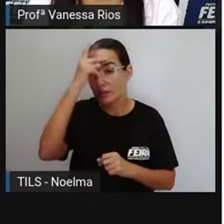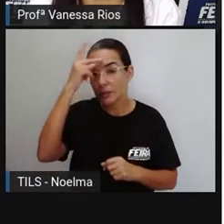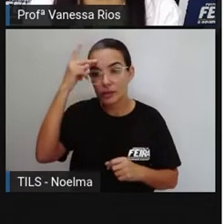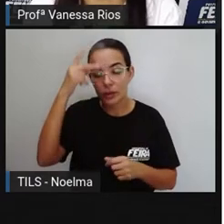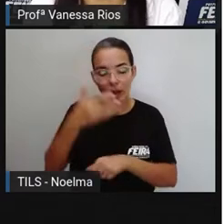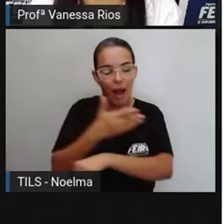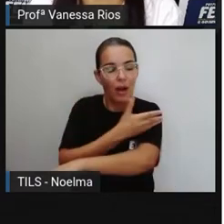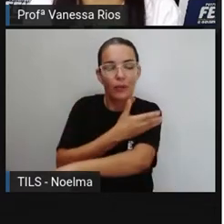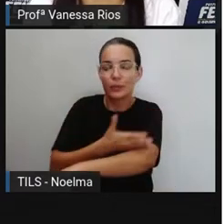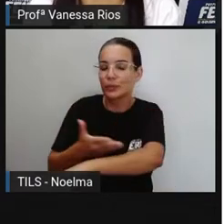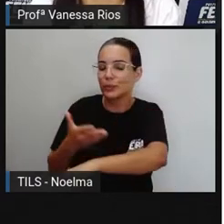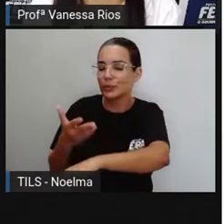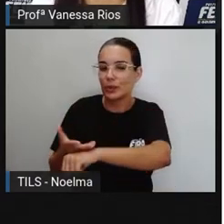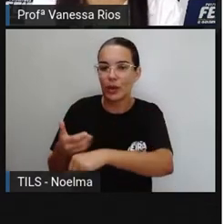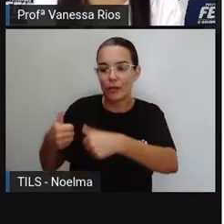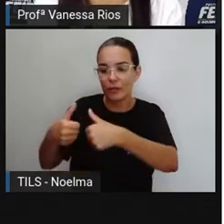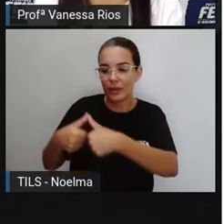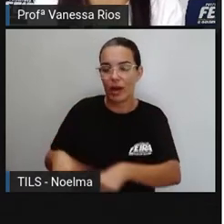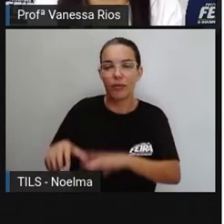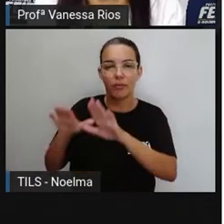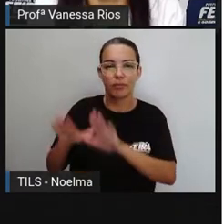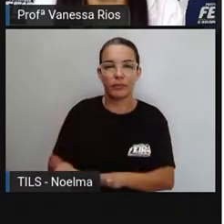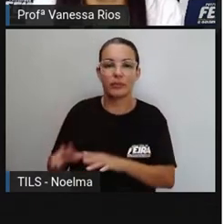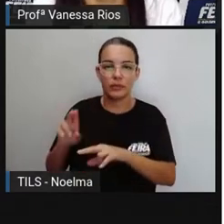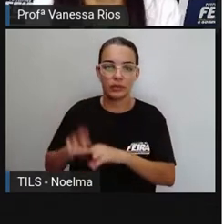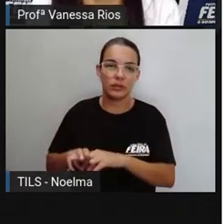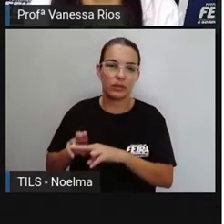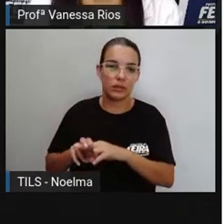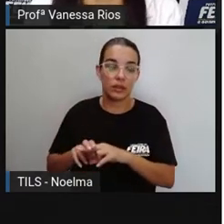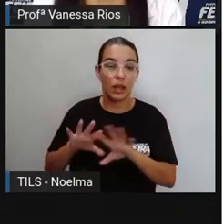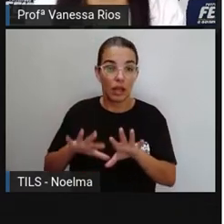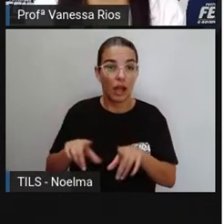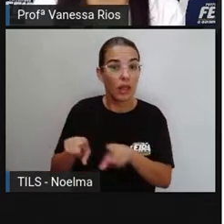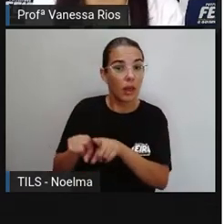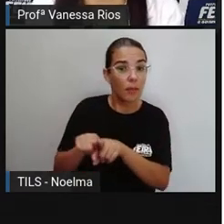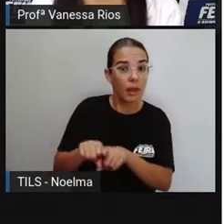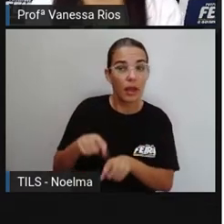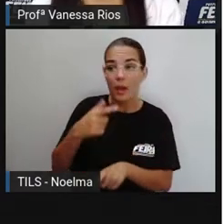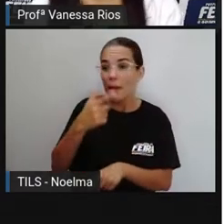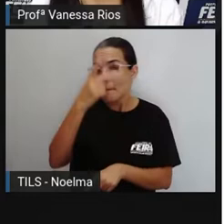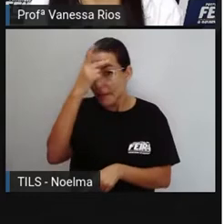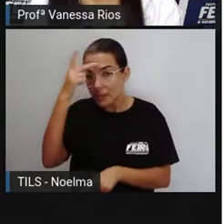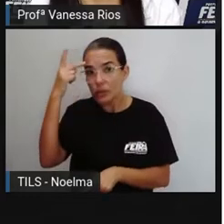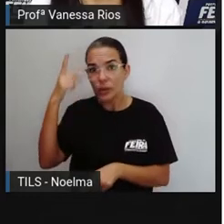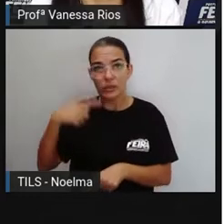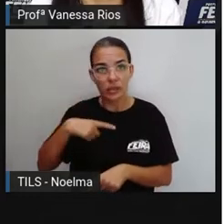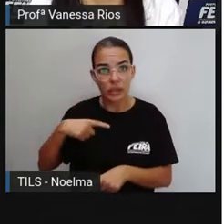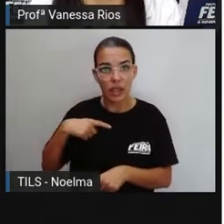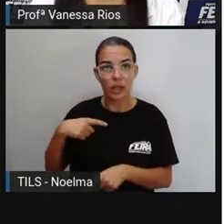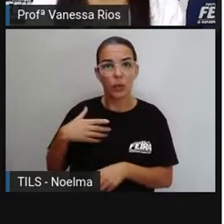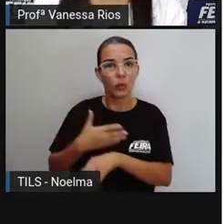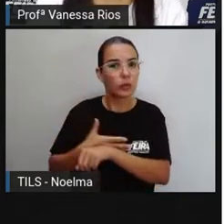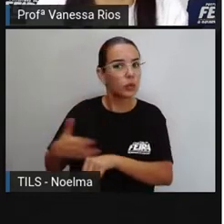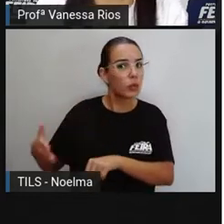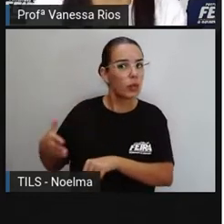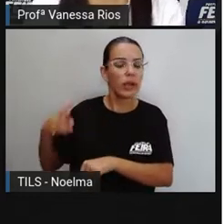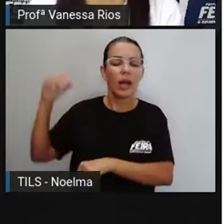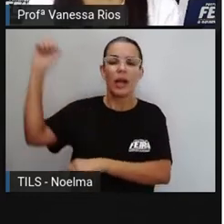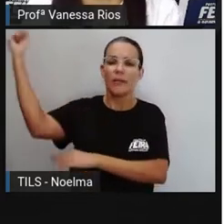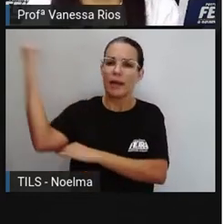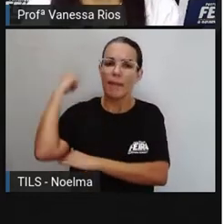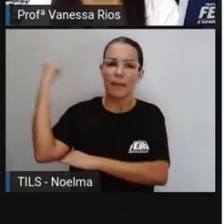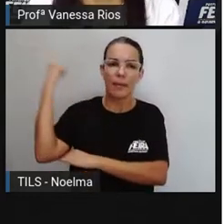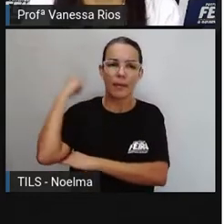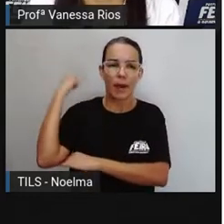pessoas, inclusive pessoas que tinham o hábito cotidiano de desenvolver atividade física, a ficarem